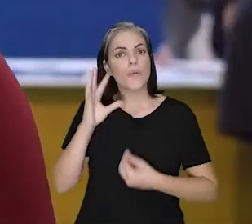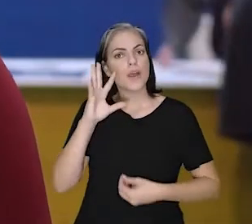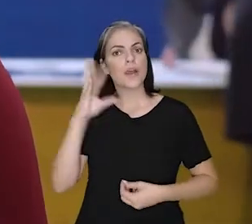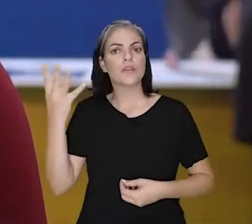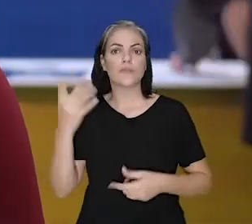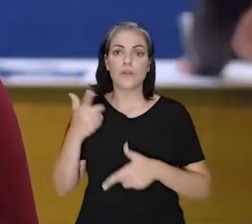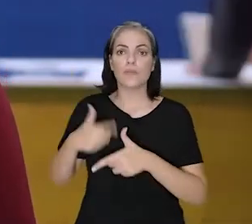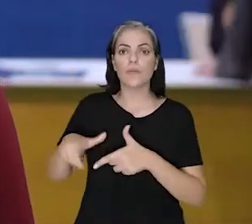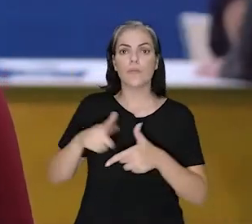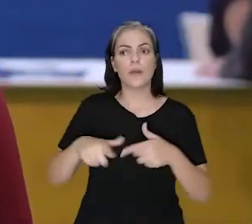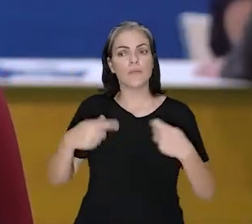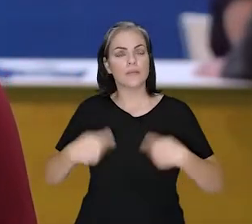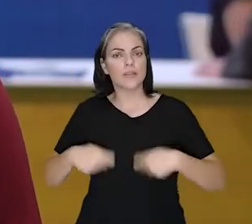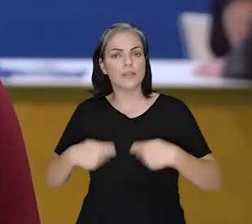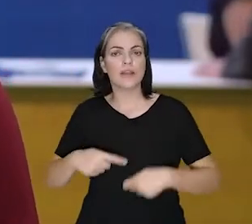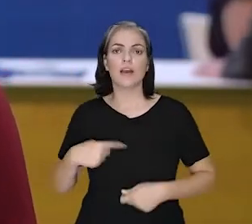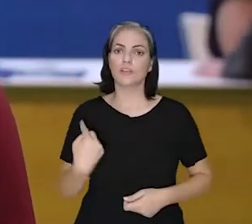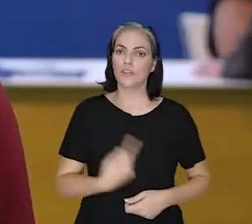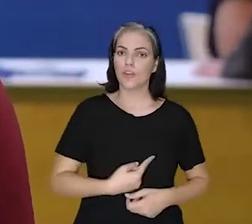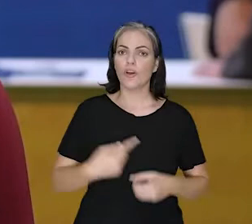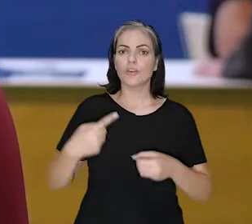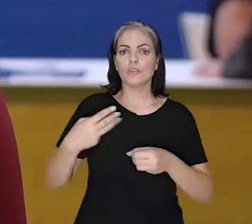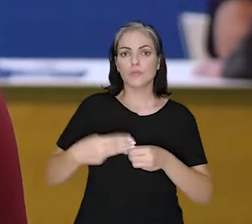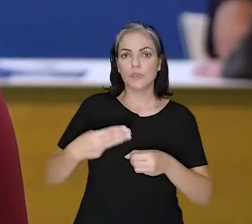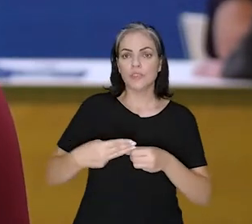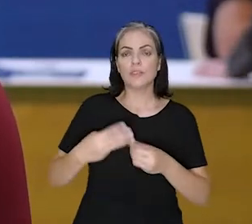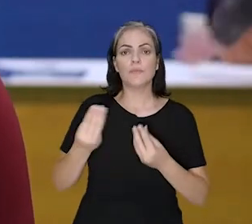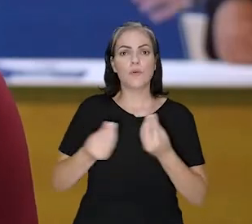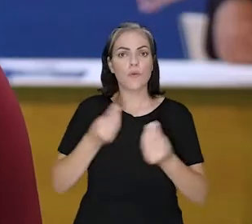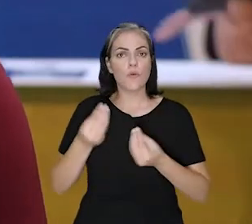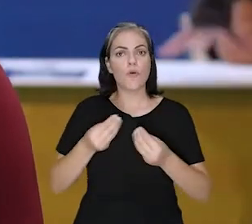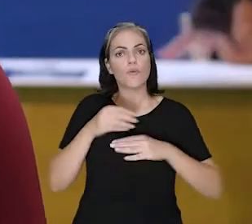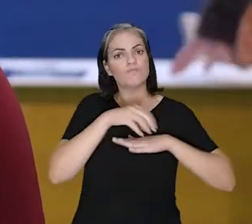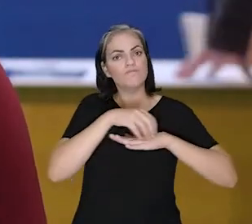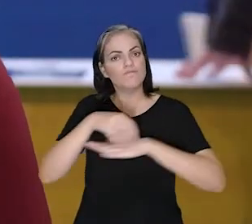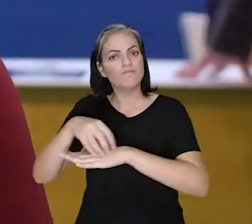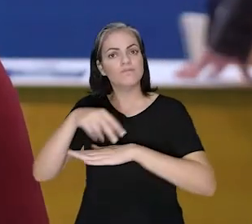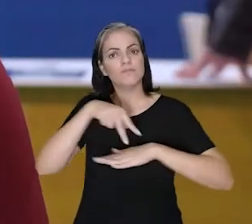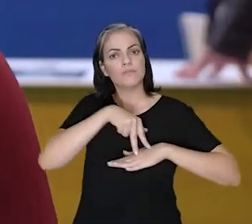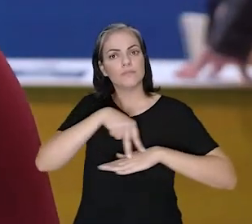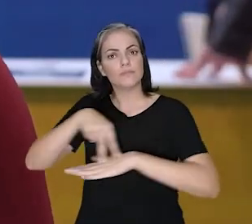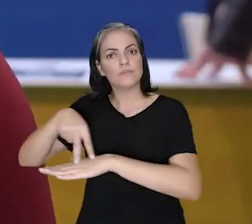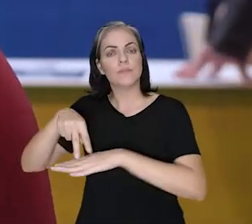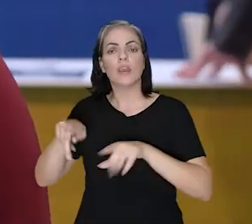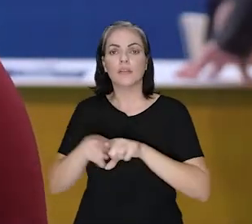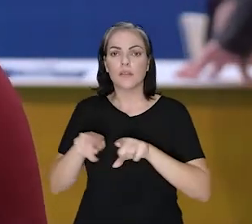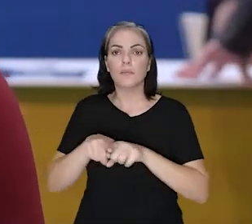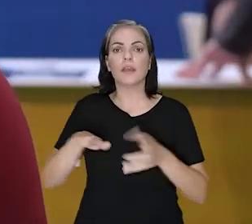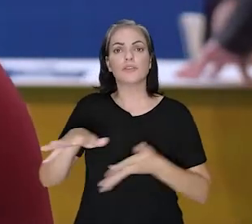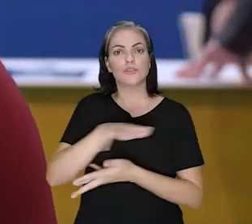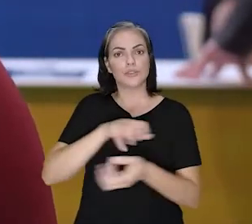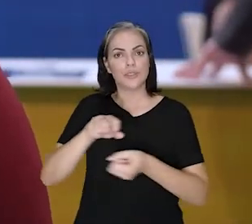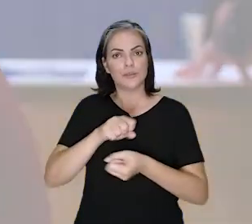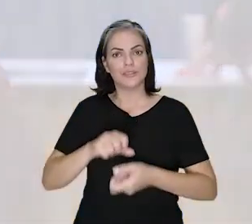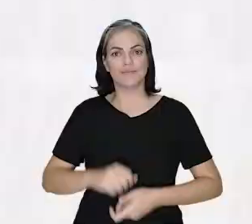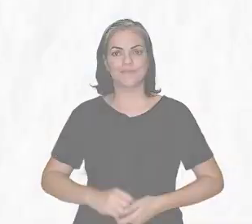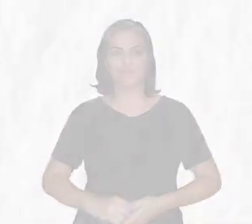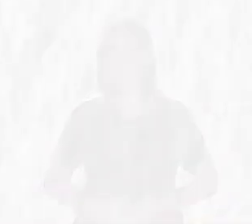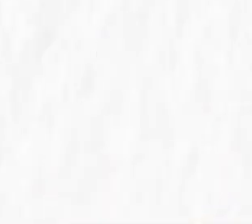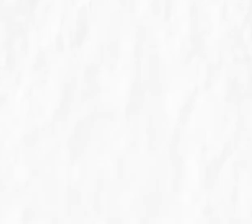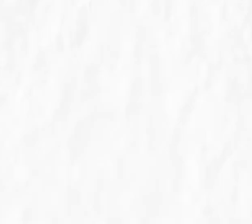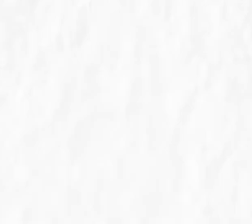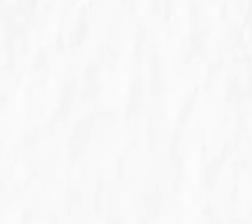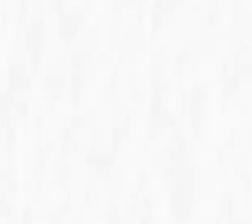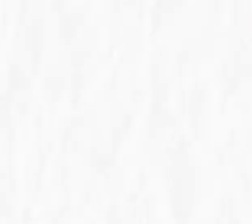demandas do nosso município relacionado à questão do transporte público e também focar na parte da sustentabilidade.